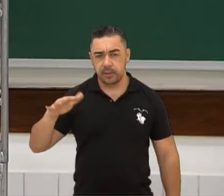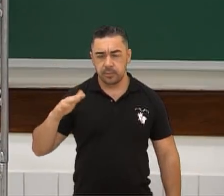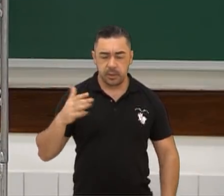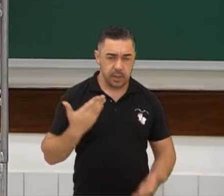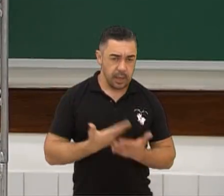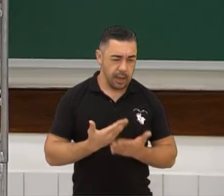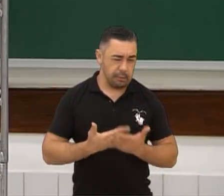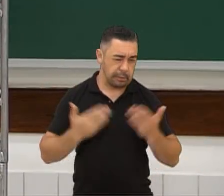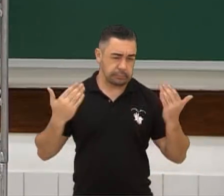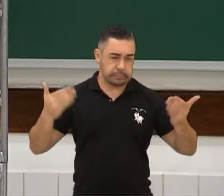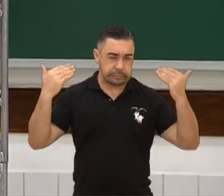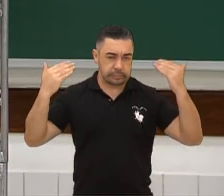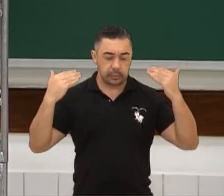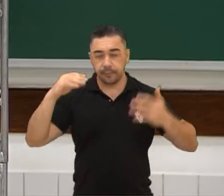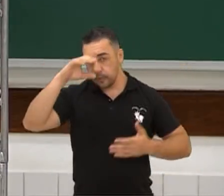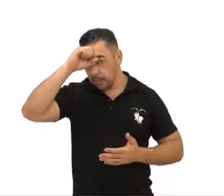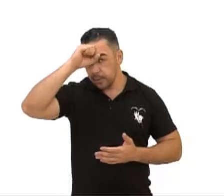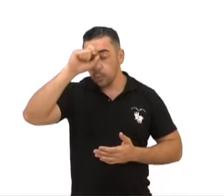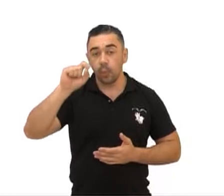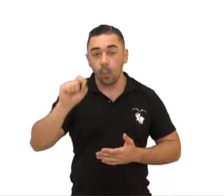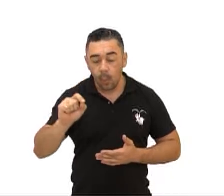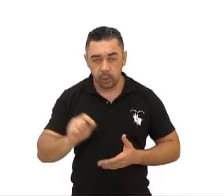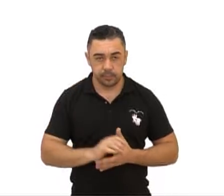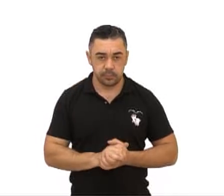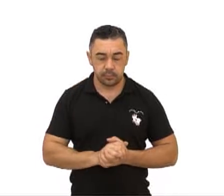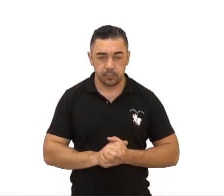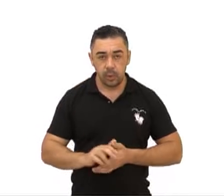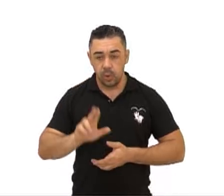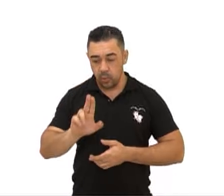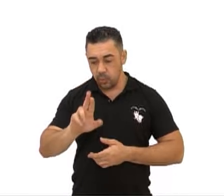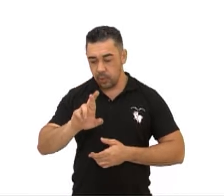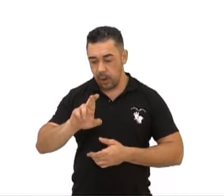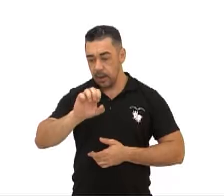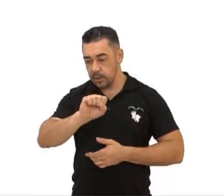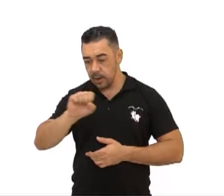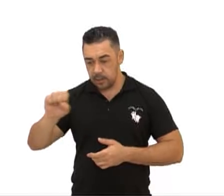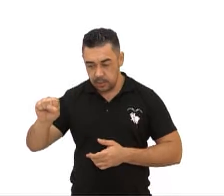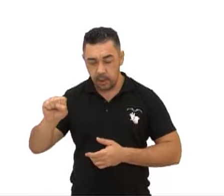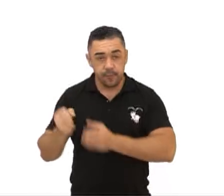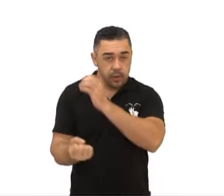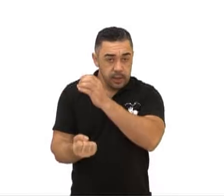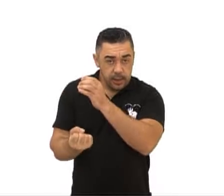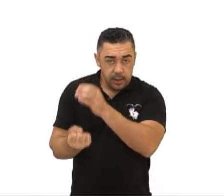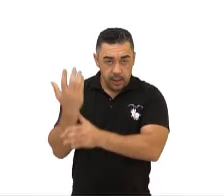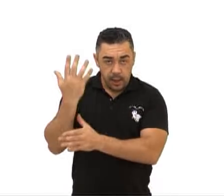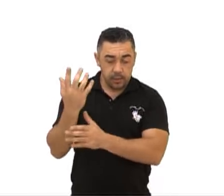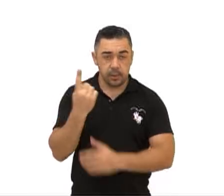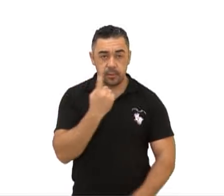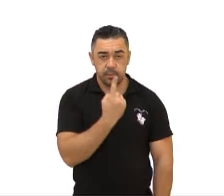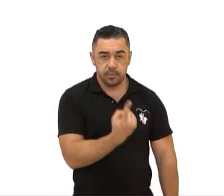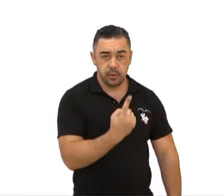aulas anteriores, você aprendeu o quê? União Soviética, ela foi criada oficialmente em